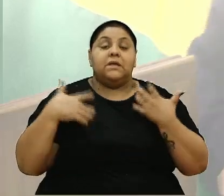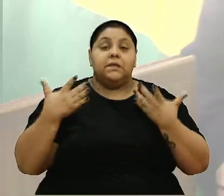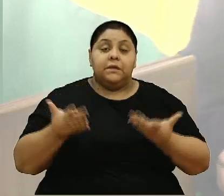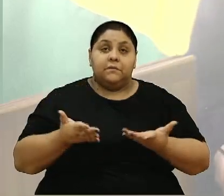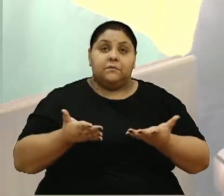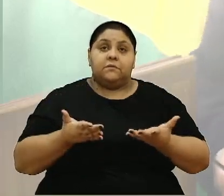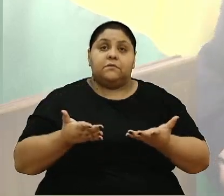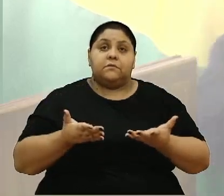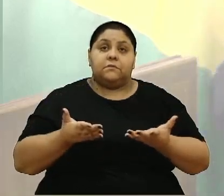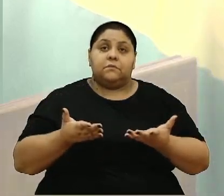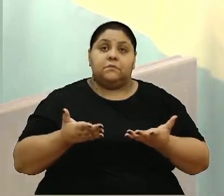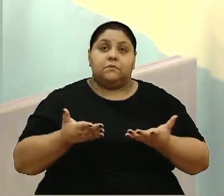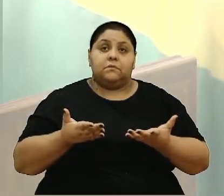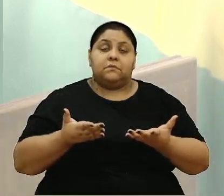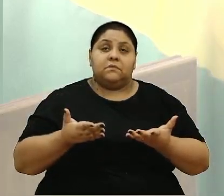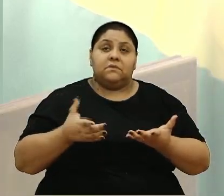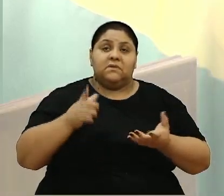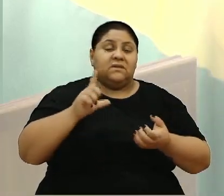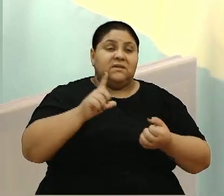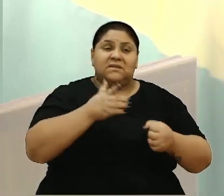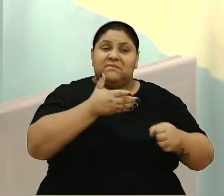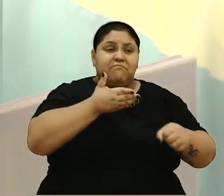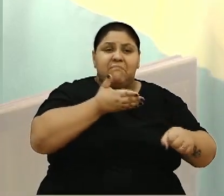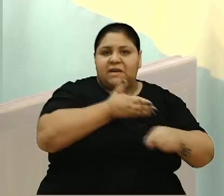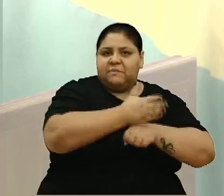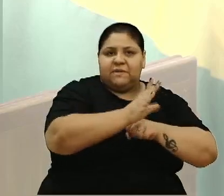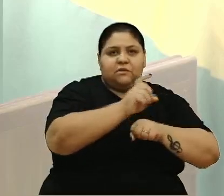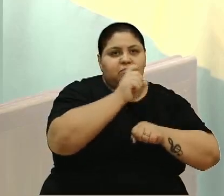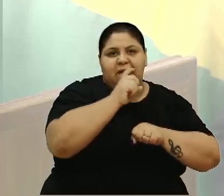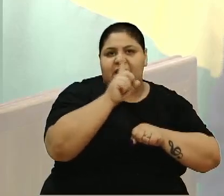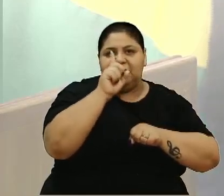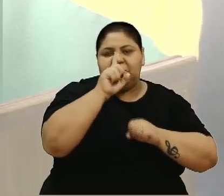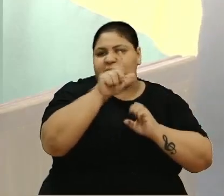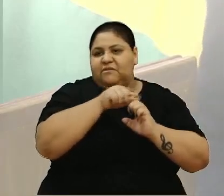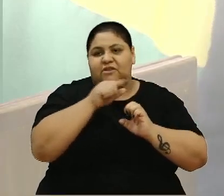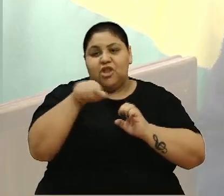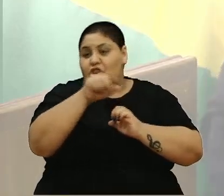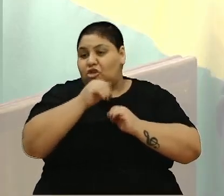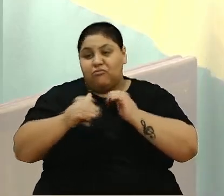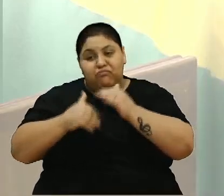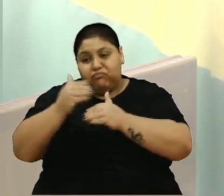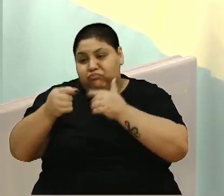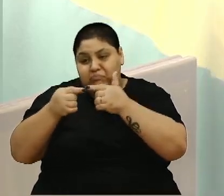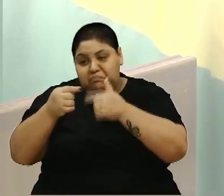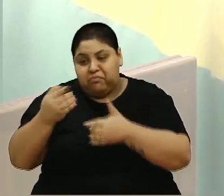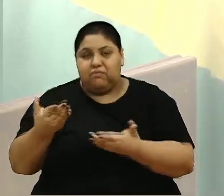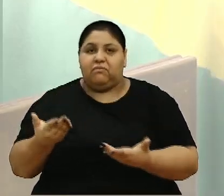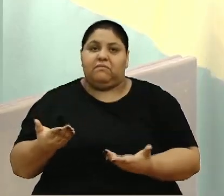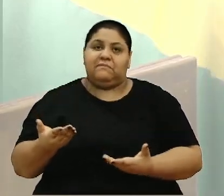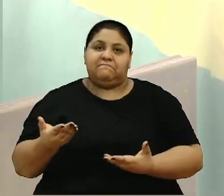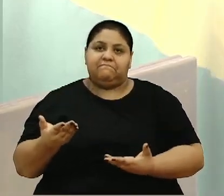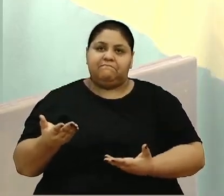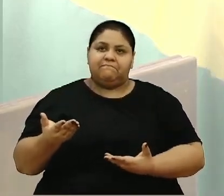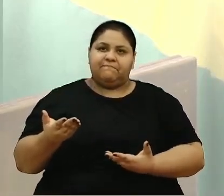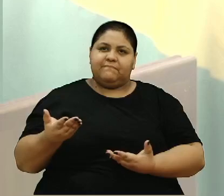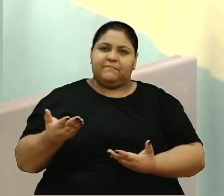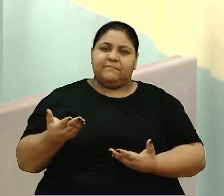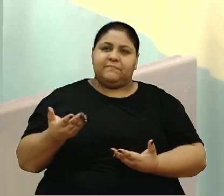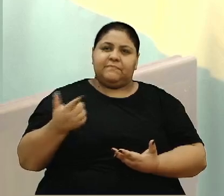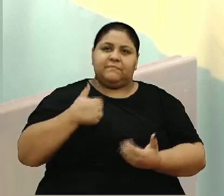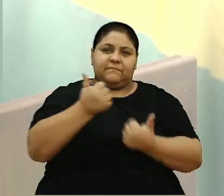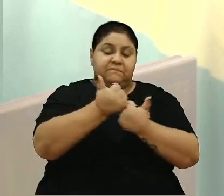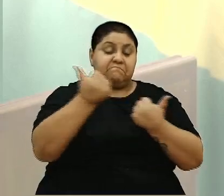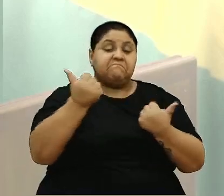Então, sem a participação dos pais, das empresas, da sociedade, nós não vamos avançar na educação. E o meu assessor